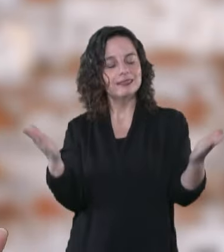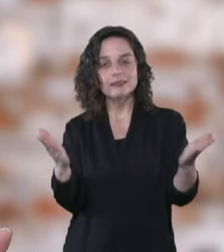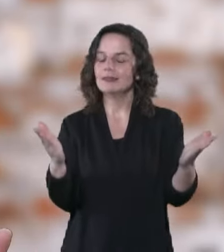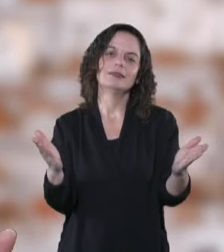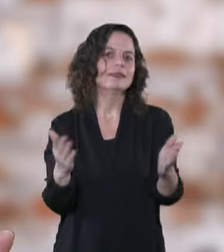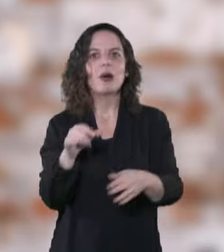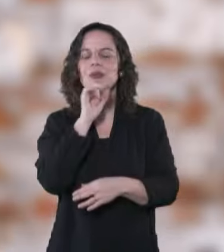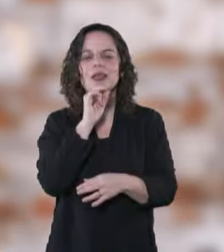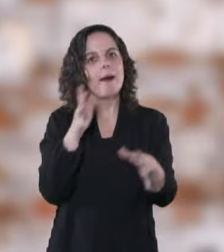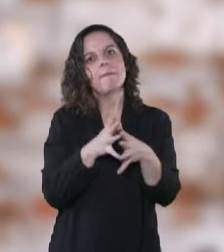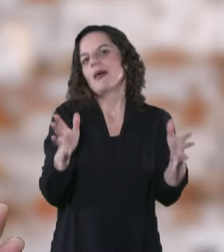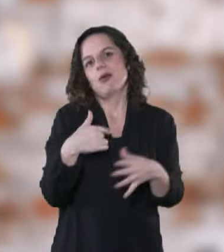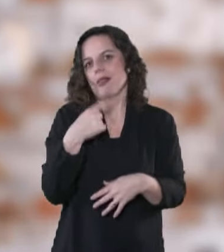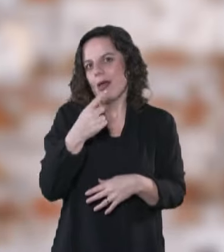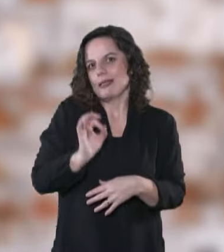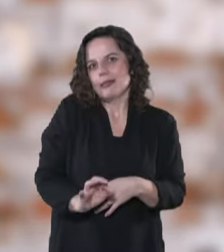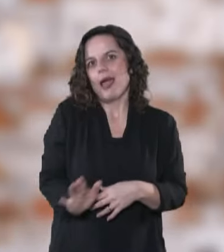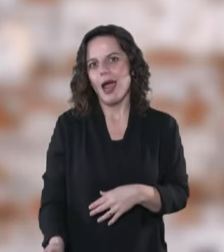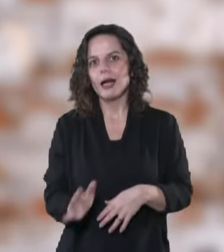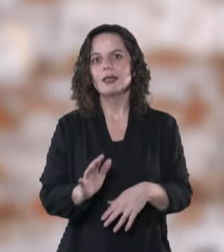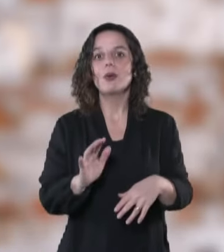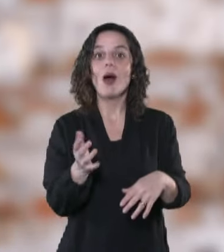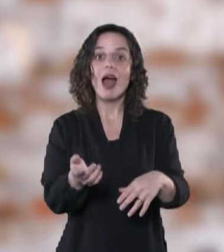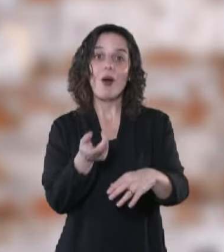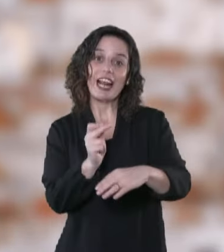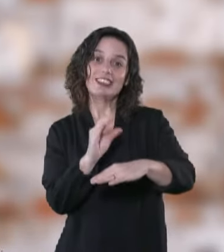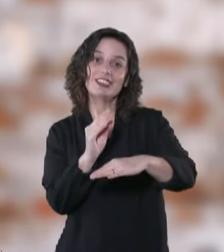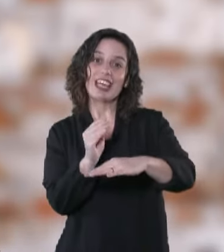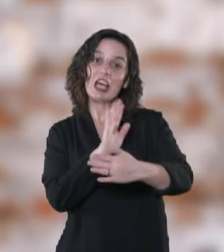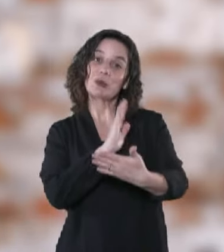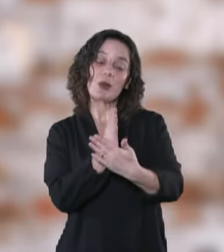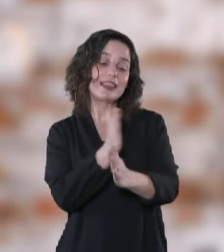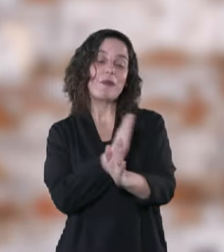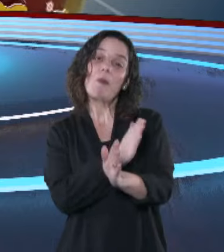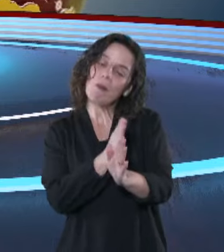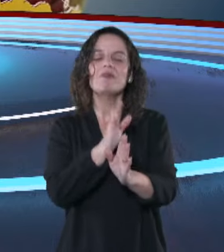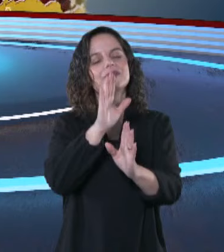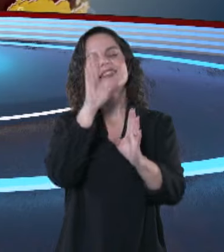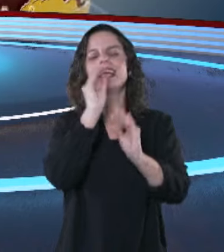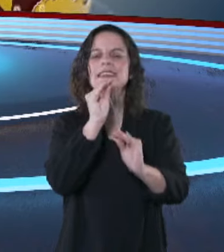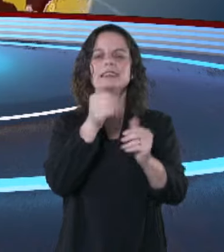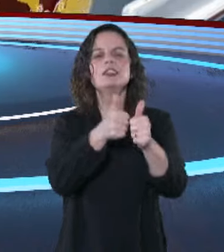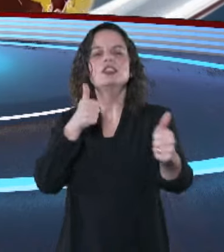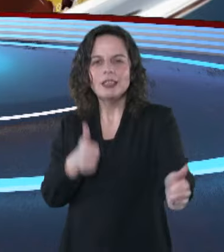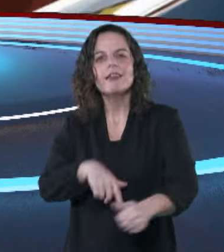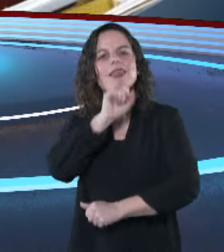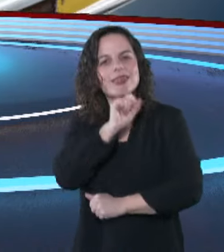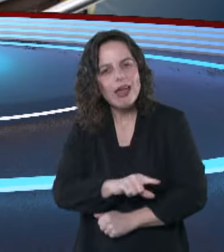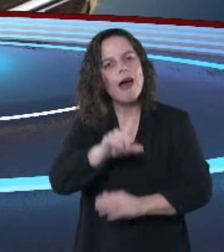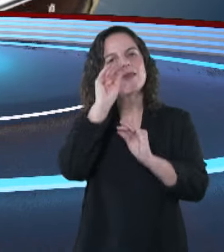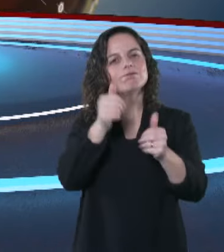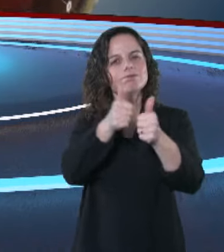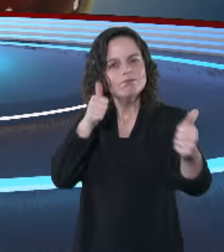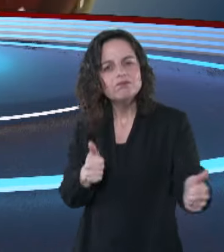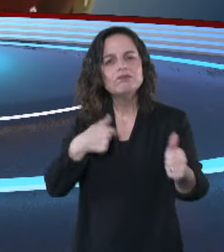maiores oportunidades que temos nesta década, é precisamente termos o ensino à distância, a capacidade de aprender à distância,